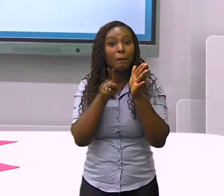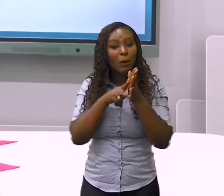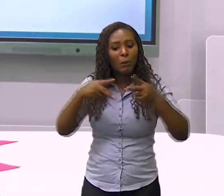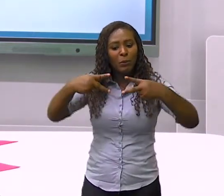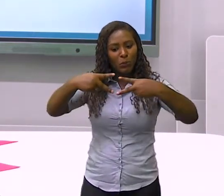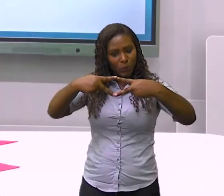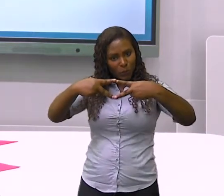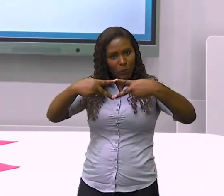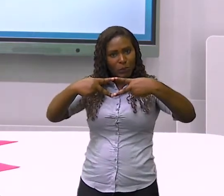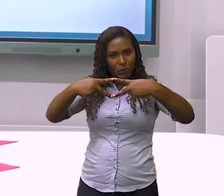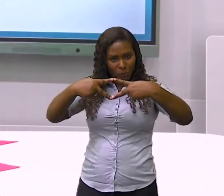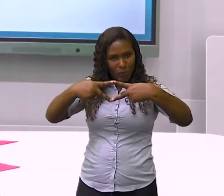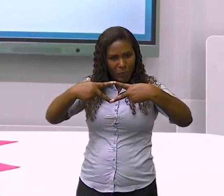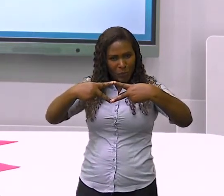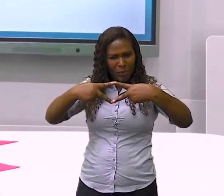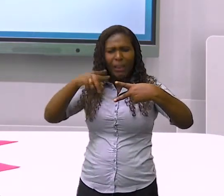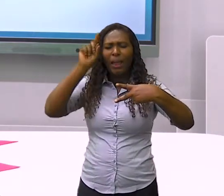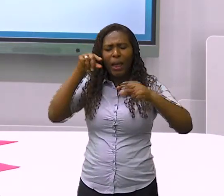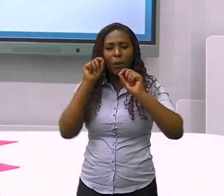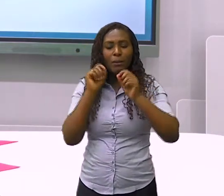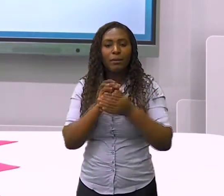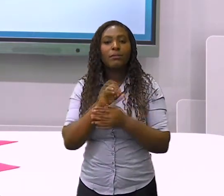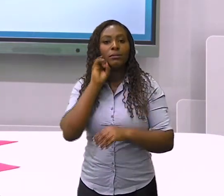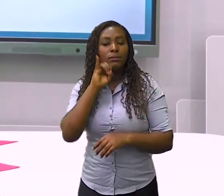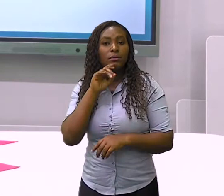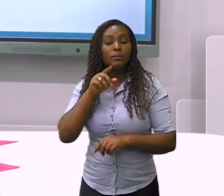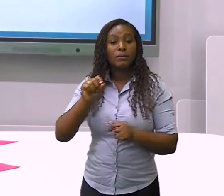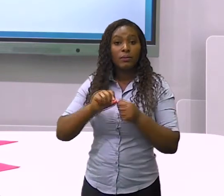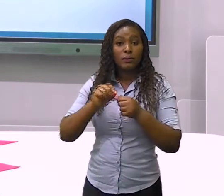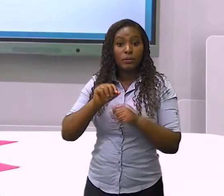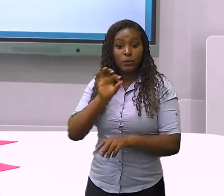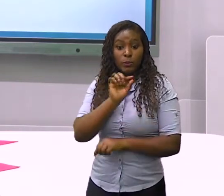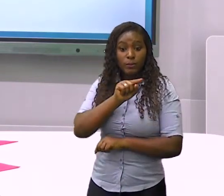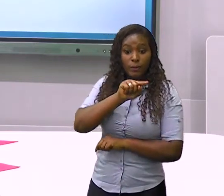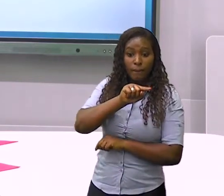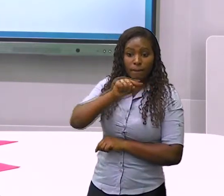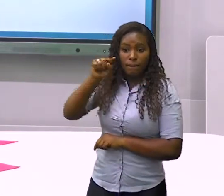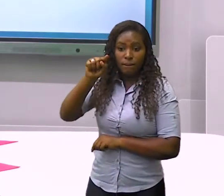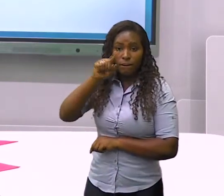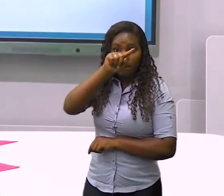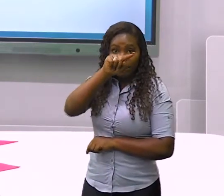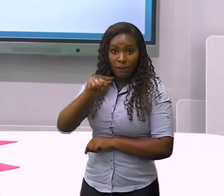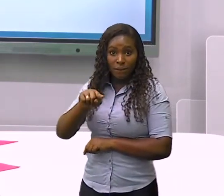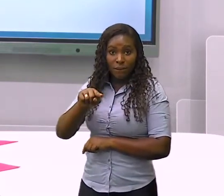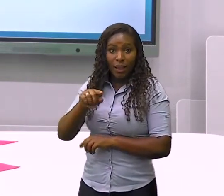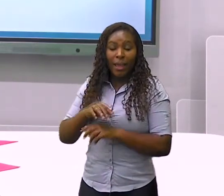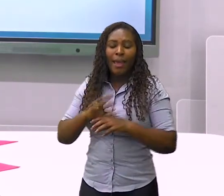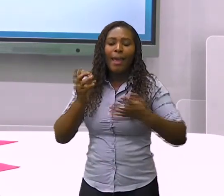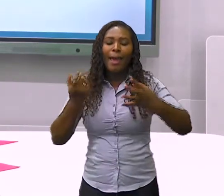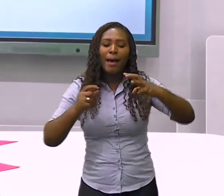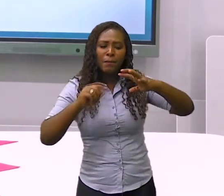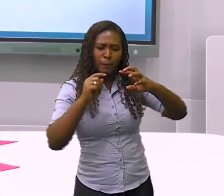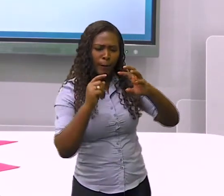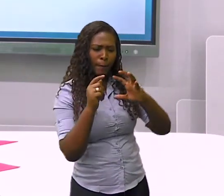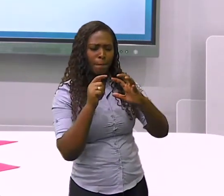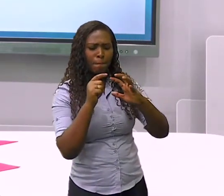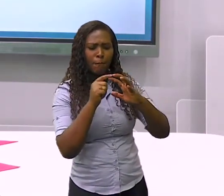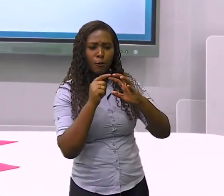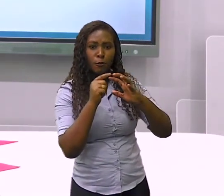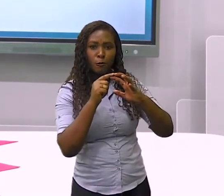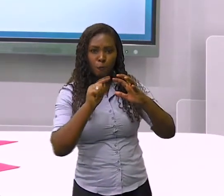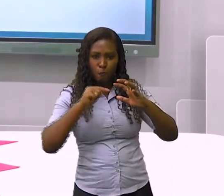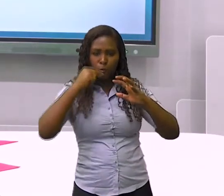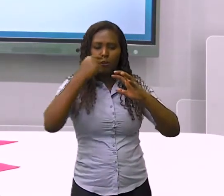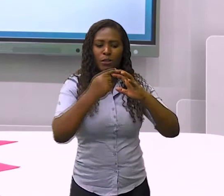as diagonais no losango, elas partem de um vértice para o outro e ela é bissetriz